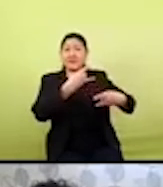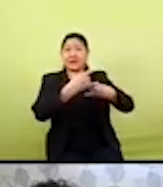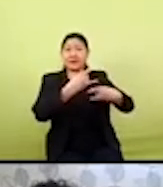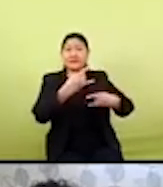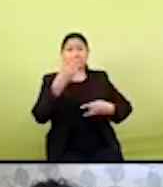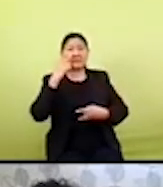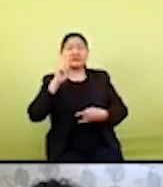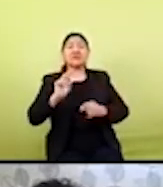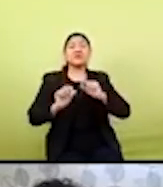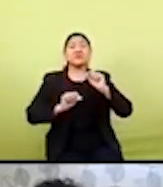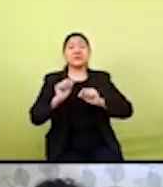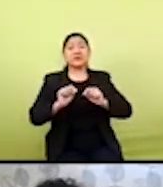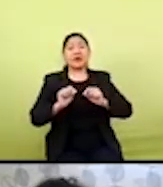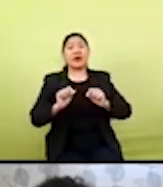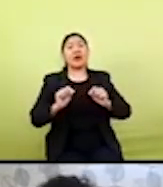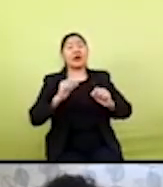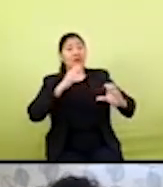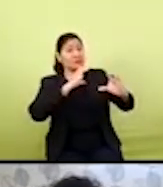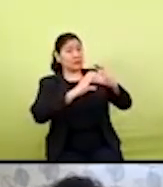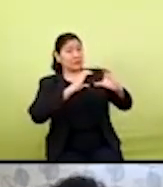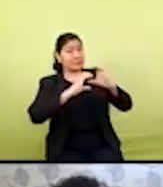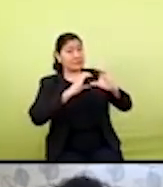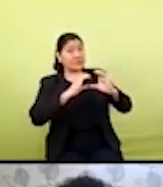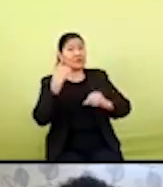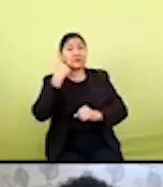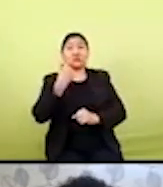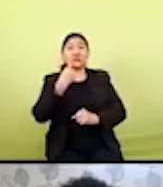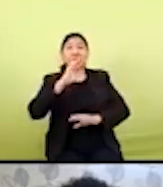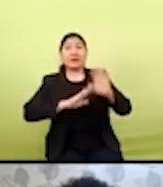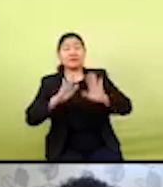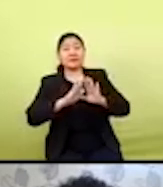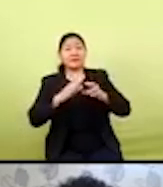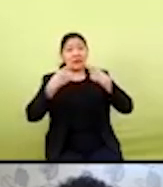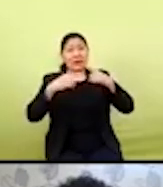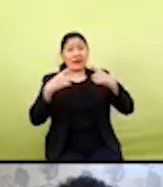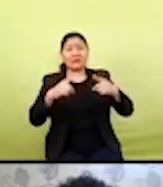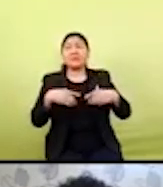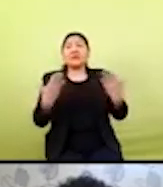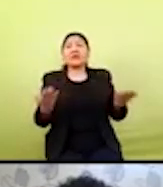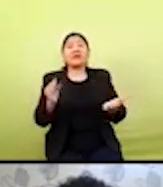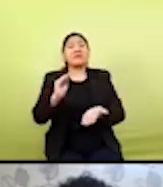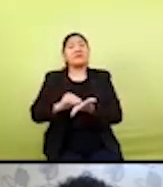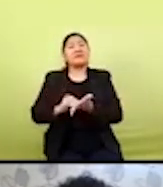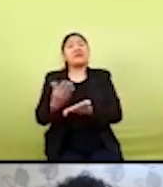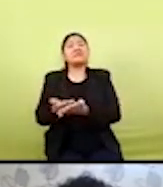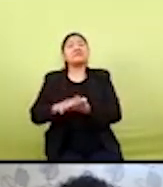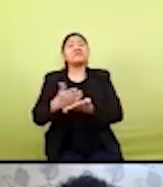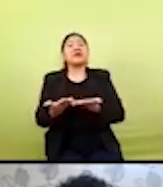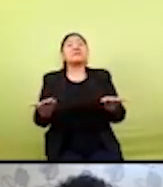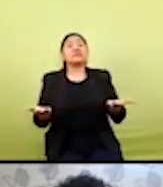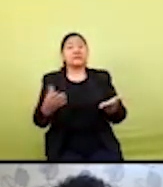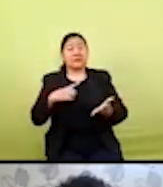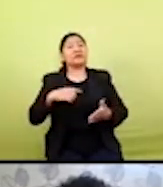a comunidade surda reclamando de não ter o acesso, né, à informação. Então, acho